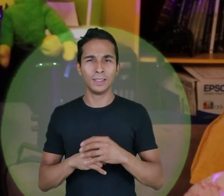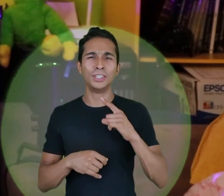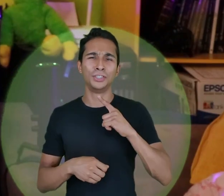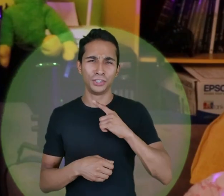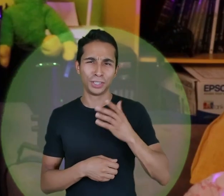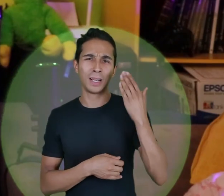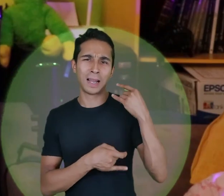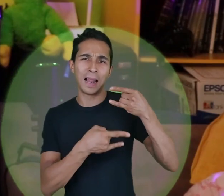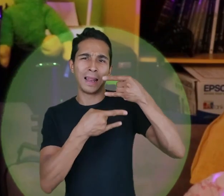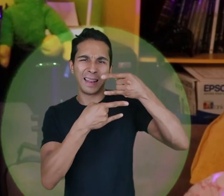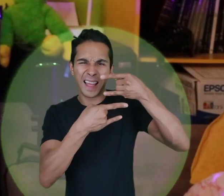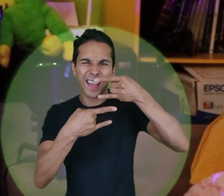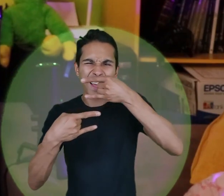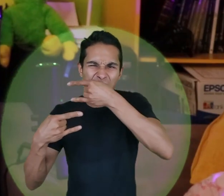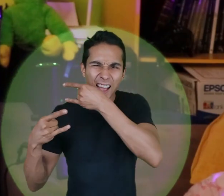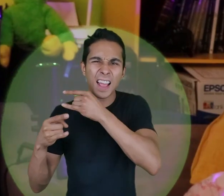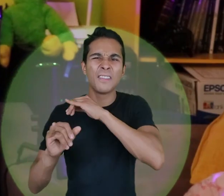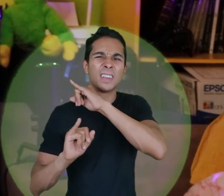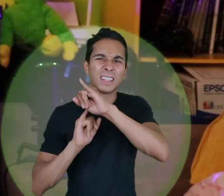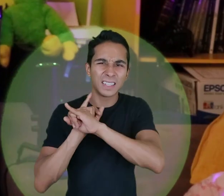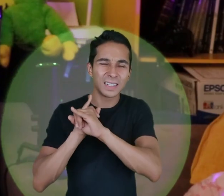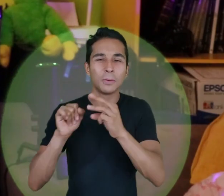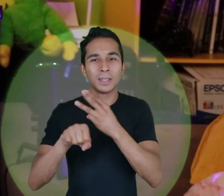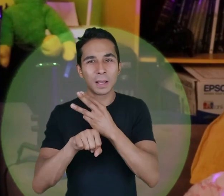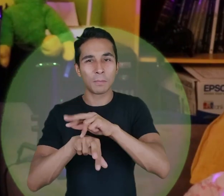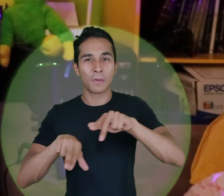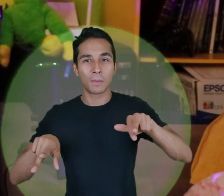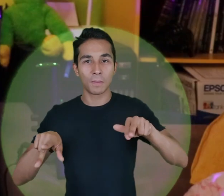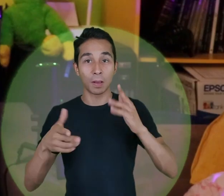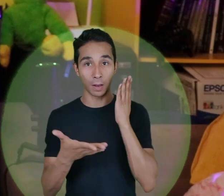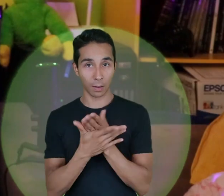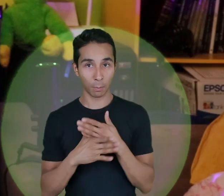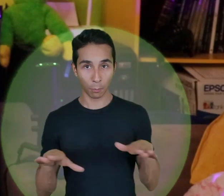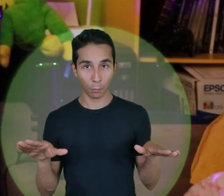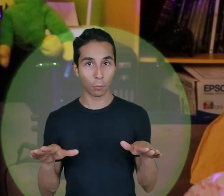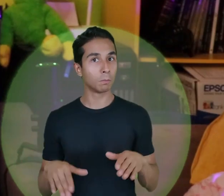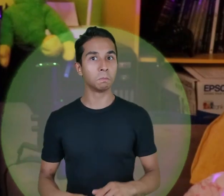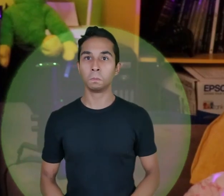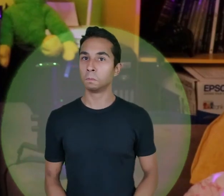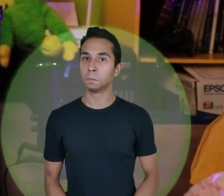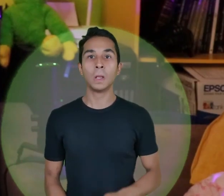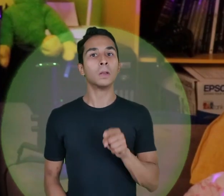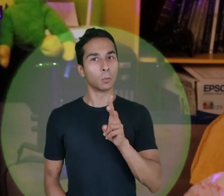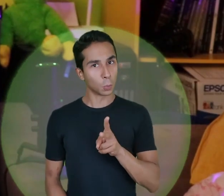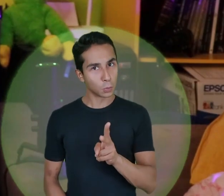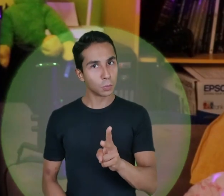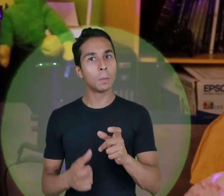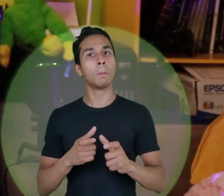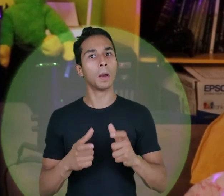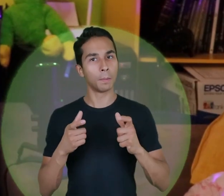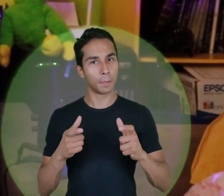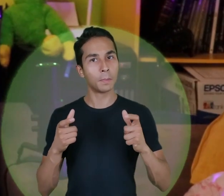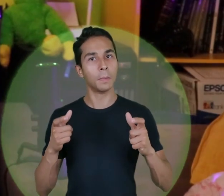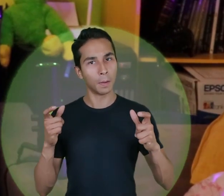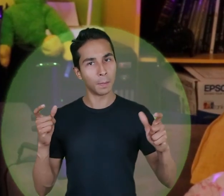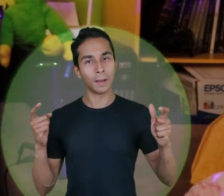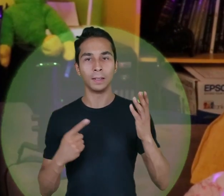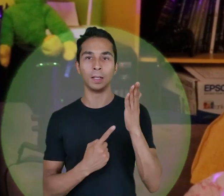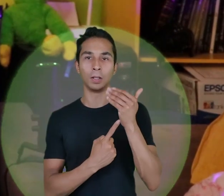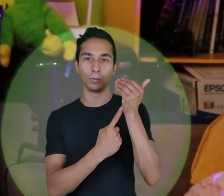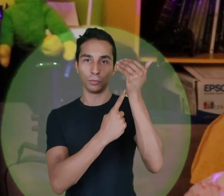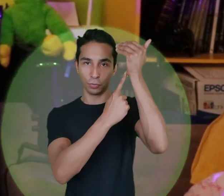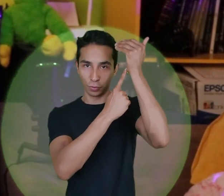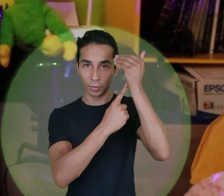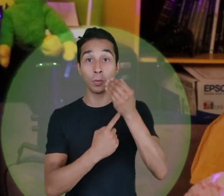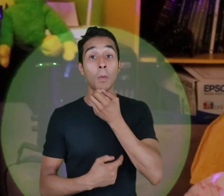online, por lives, enfim. Mas isso ainda não se esgotou, né? Pelo contrário, isso é uma grande tendência, né? E a tecnologia, as redes sociais. Então a